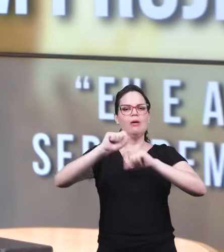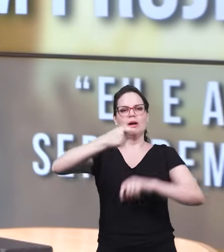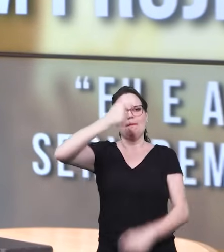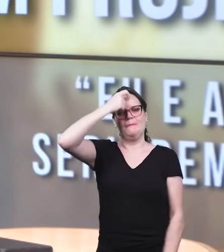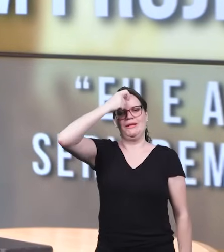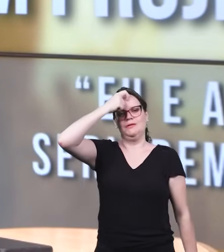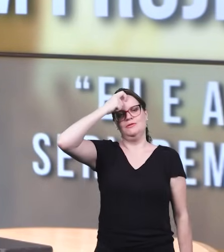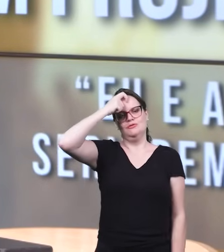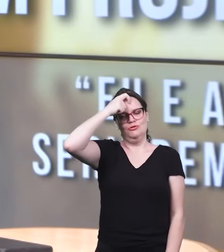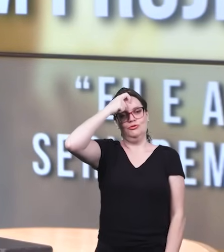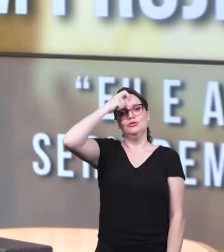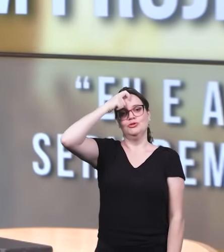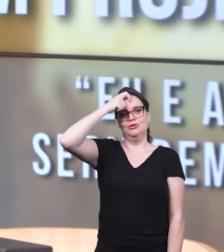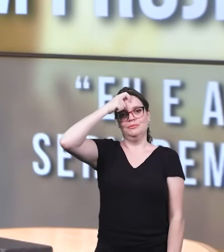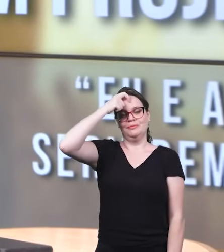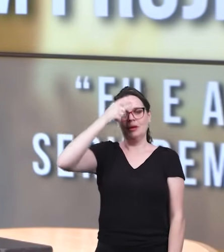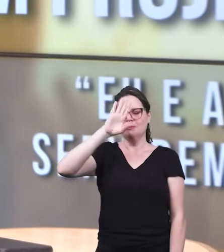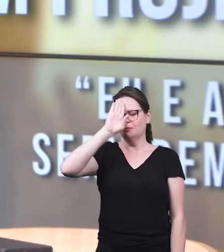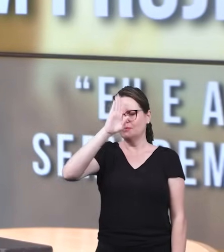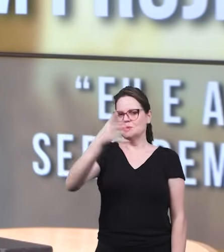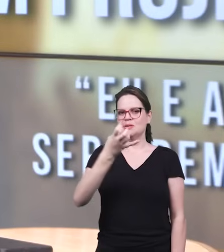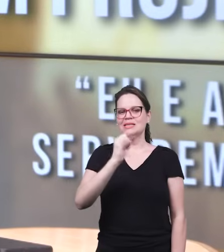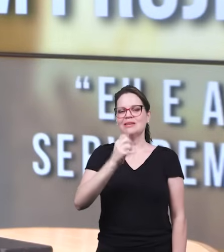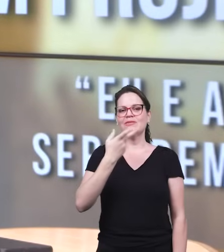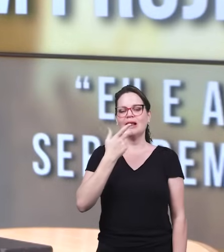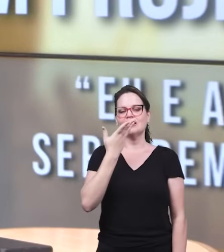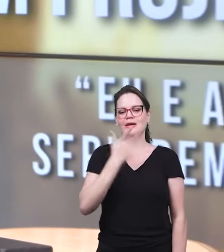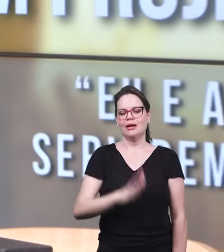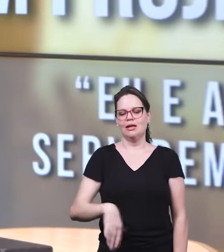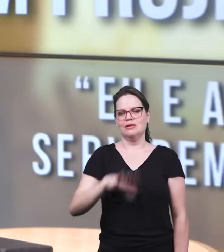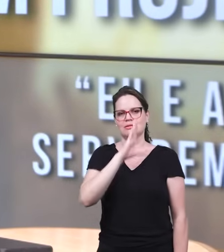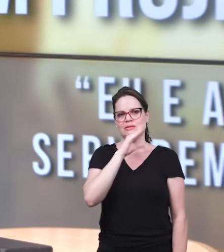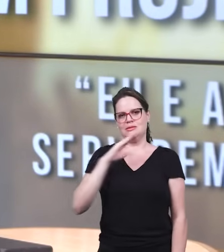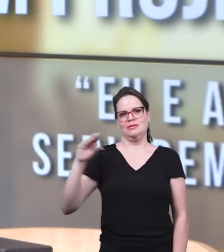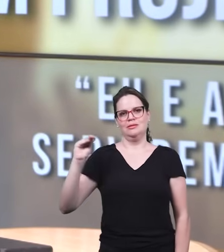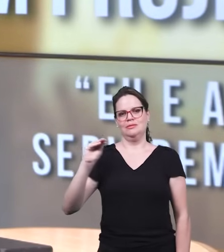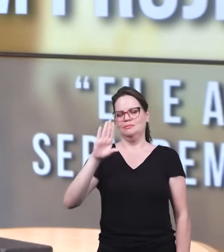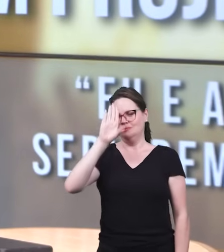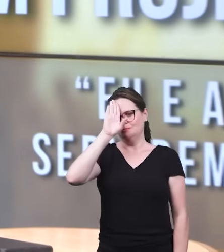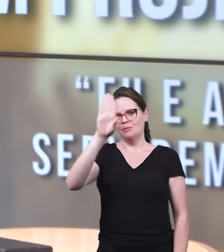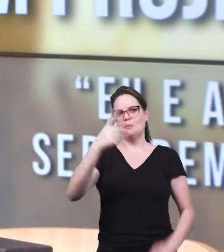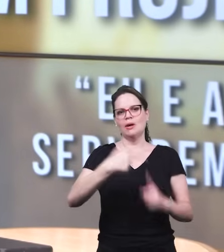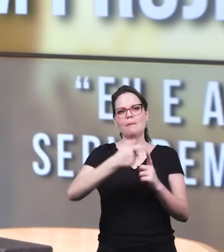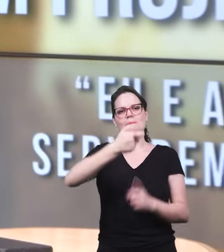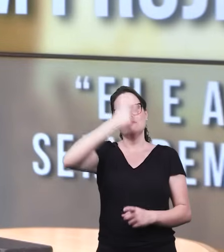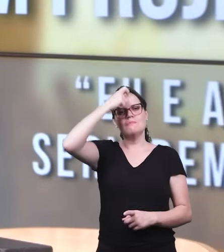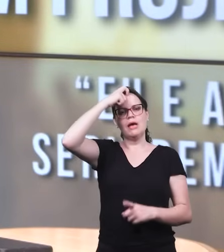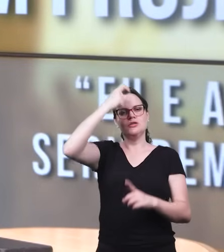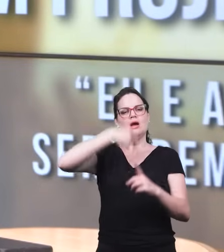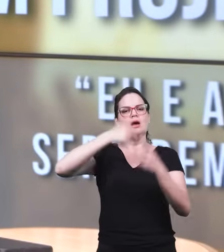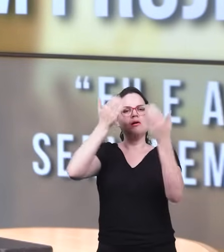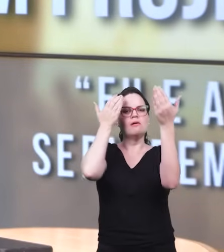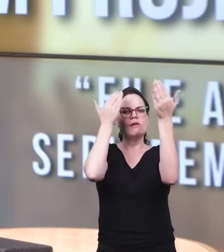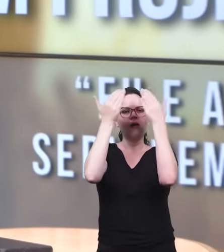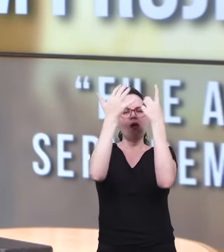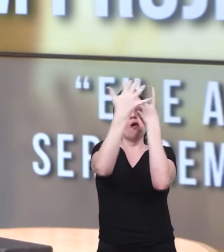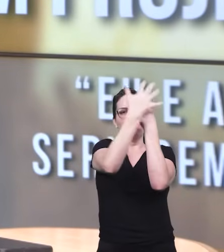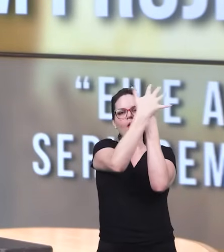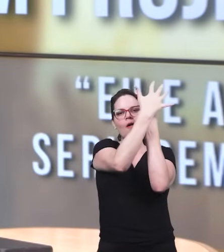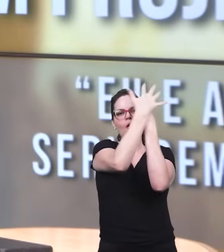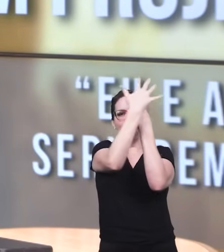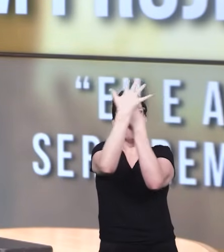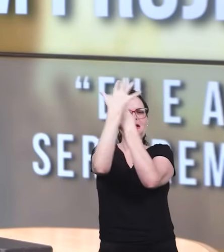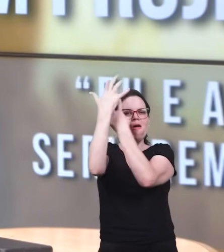Principalmente quando nós falamos dos filhos, das crianças. A mente hoje é um palco das grandes